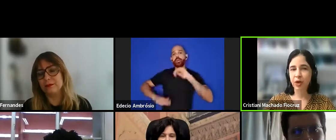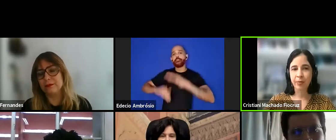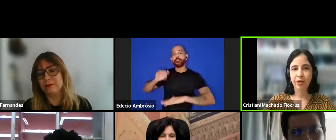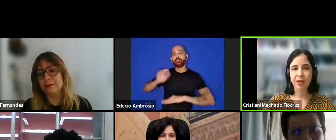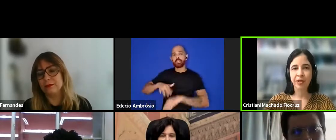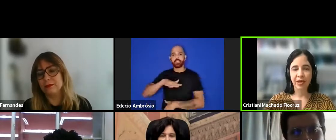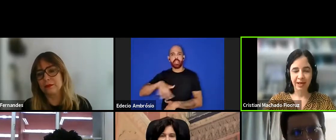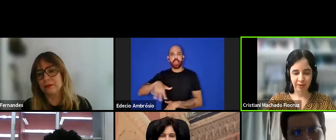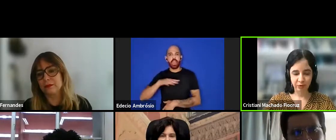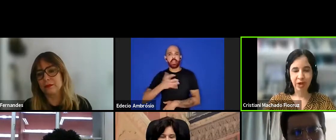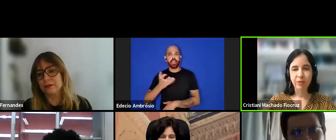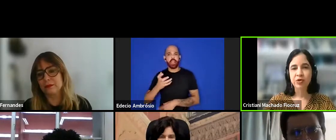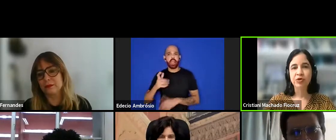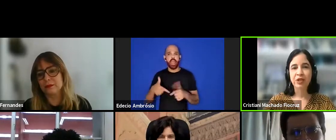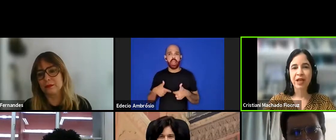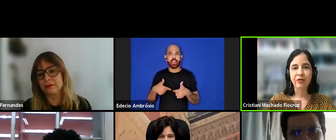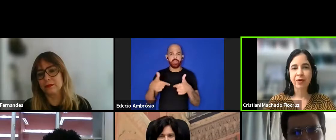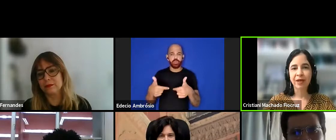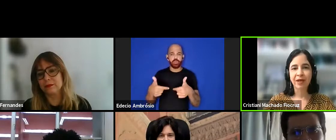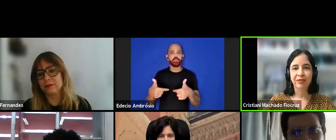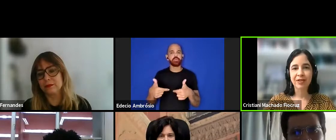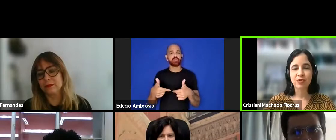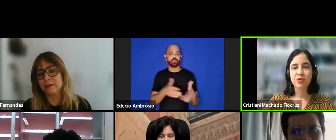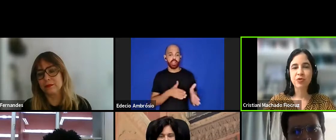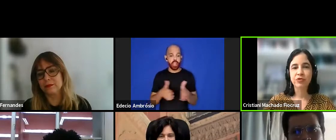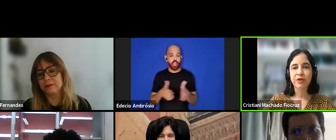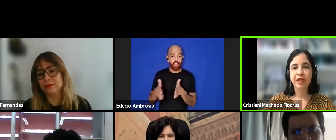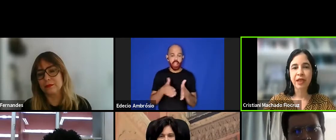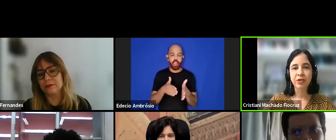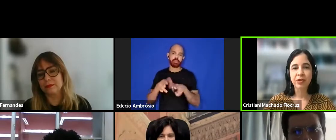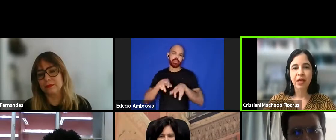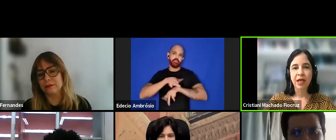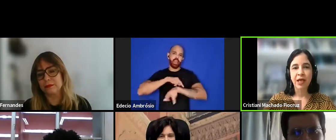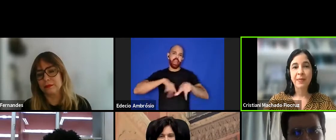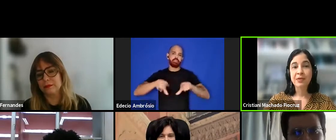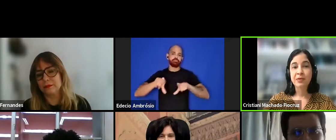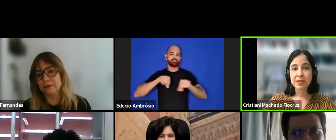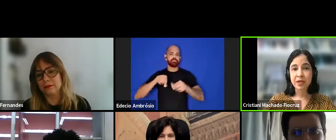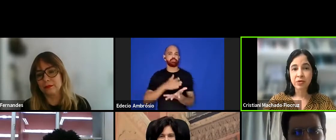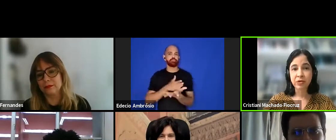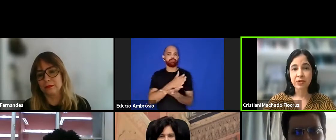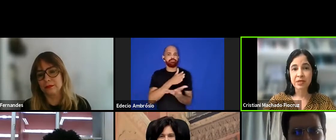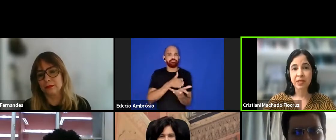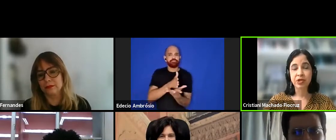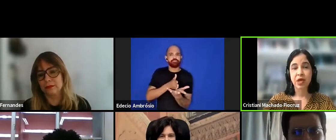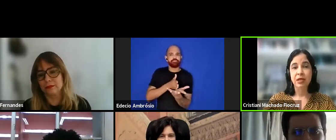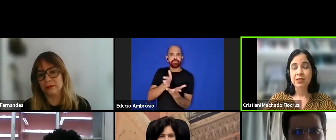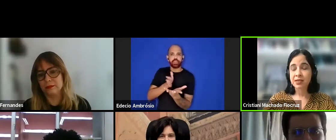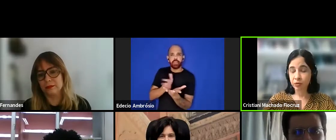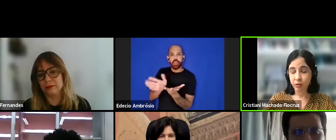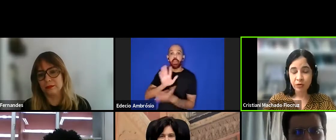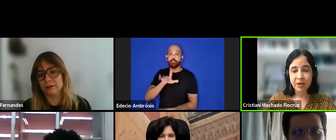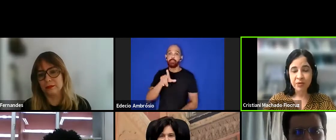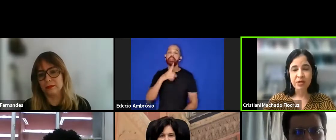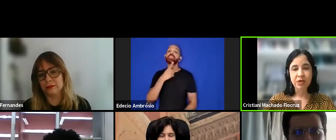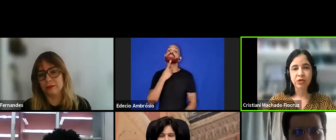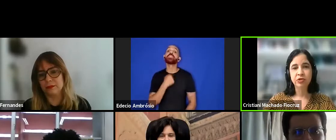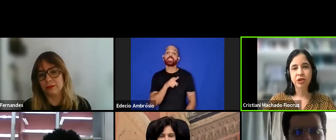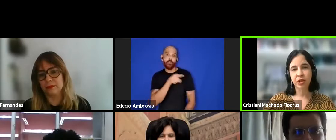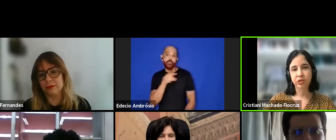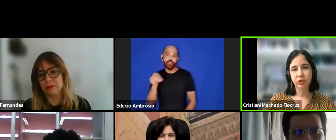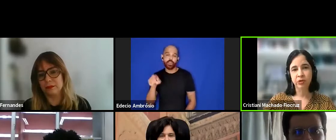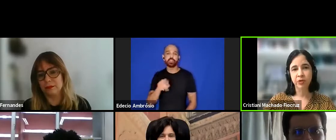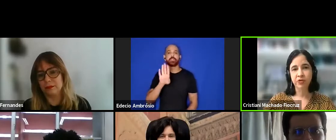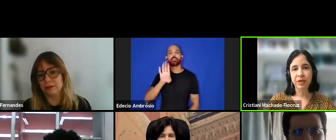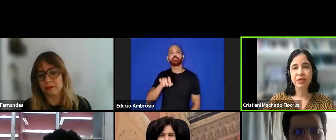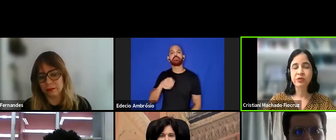resolverem atuar, porque os caminhos nos levam a várias opções diferentes, mas eu desejo a vocês que sejam muito bem-sucedidos